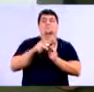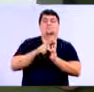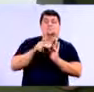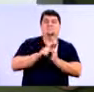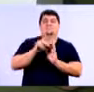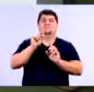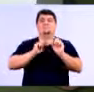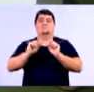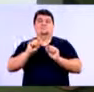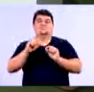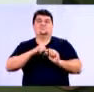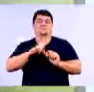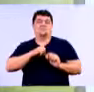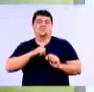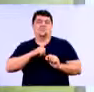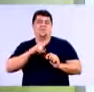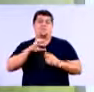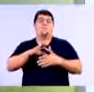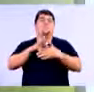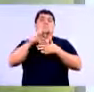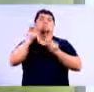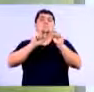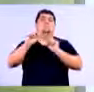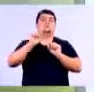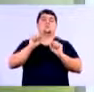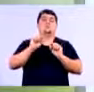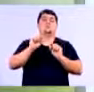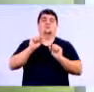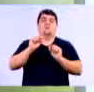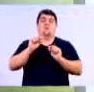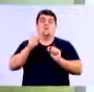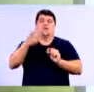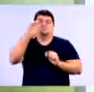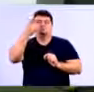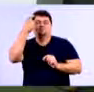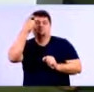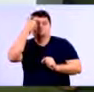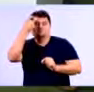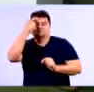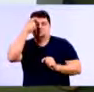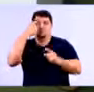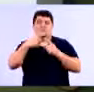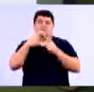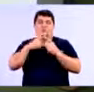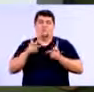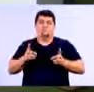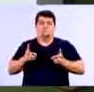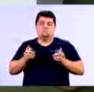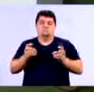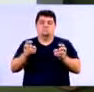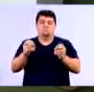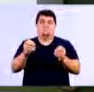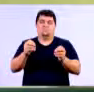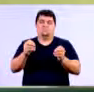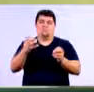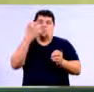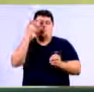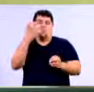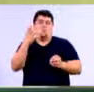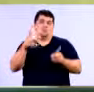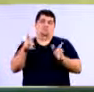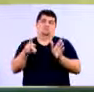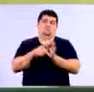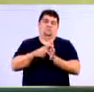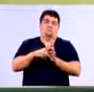Outubro Rosa, e ele tem como principal atividade o que, professora? Conscientização sobre o câncer de mama, né? Então, para as mulheres